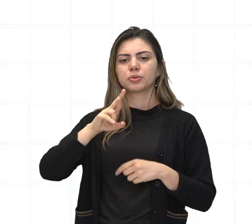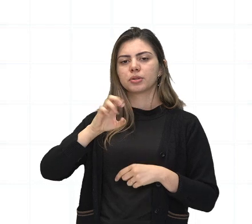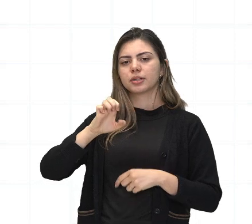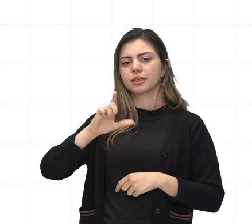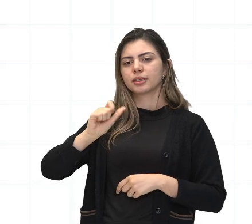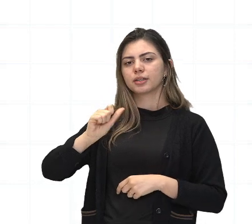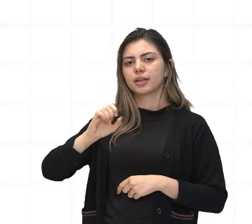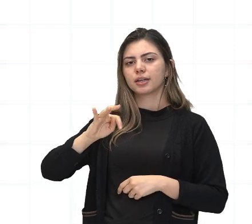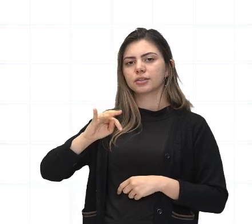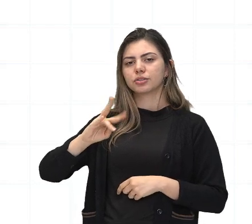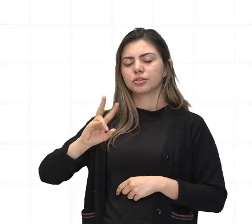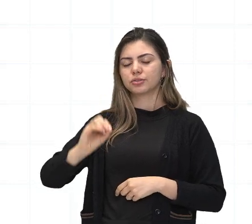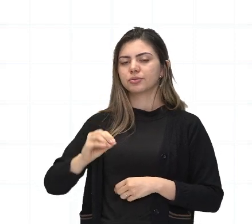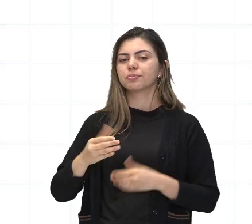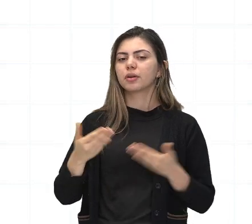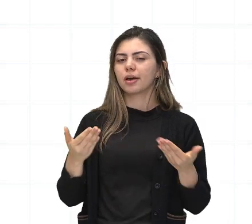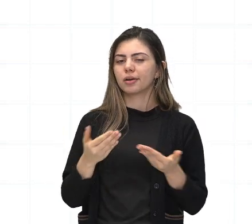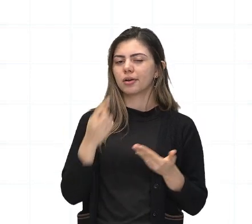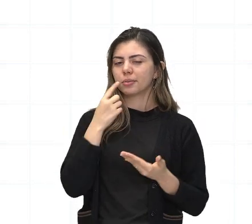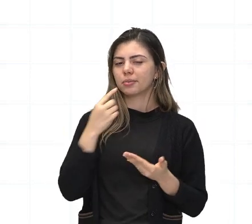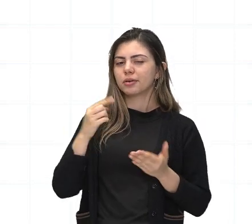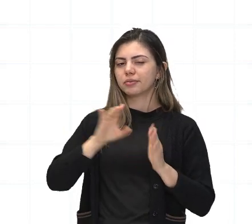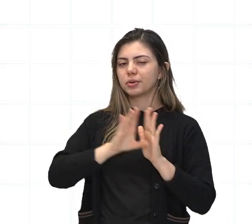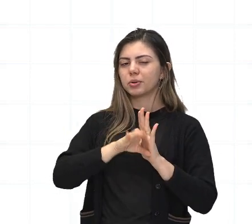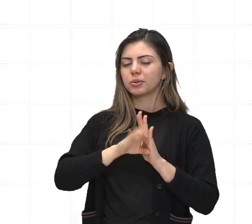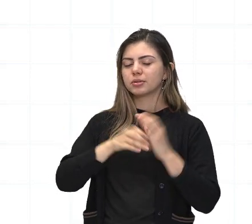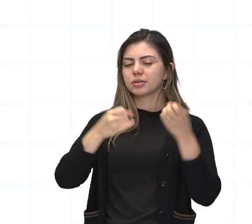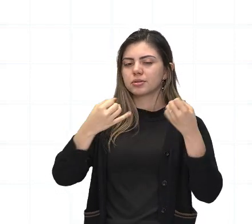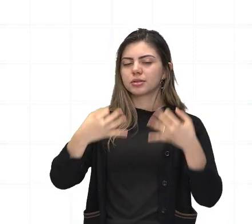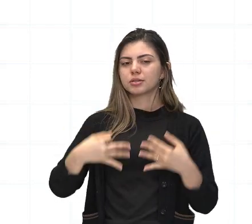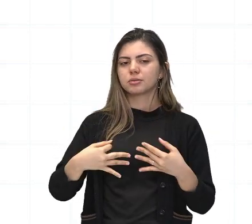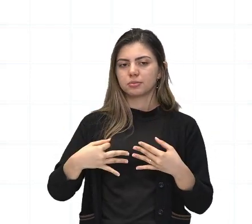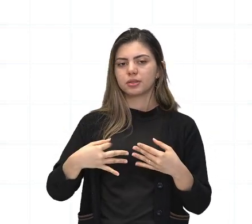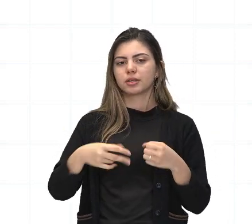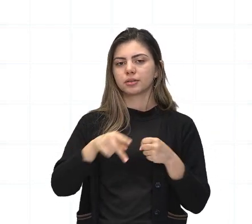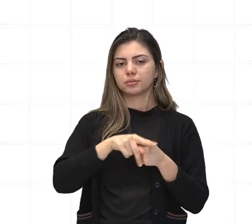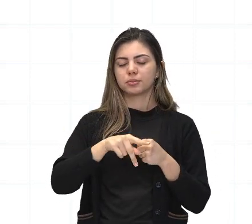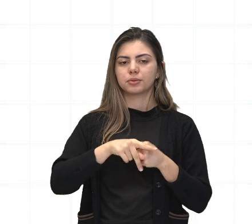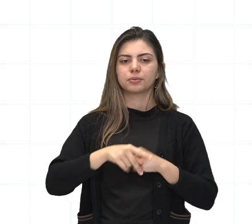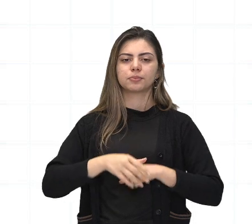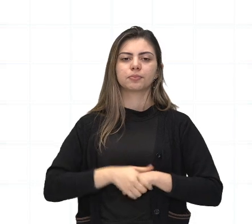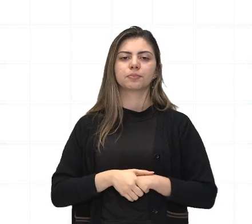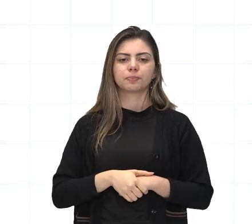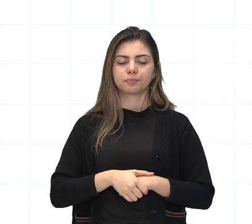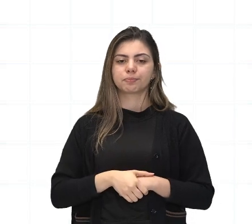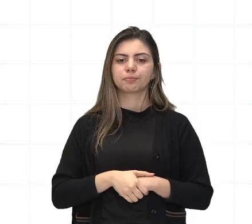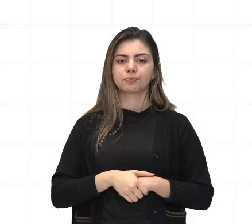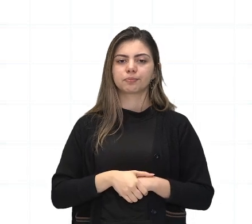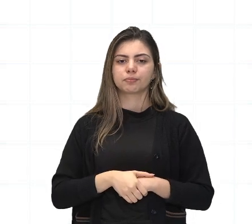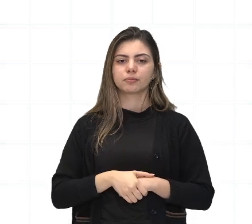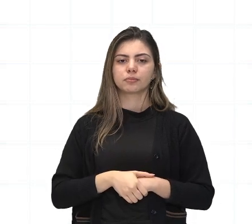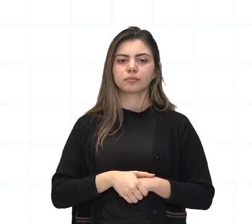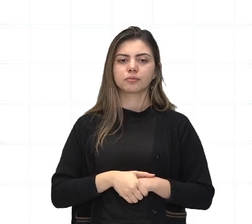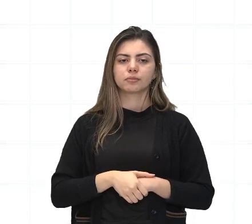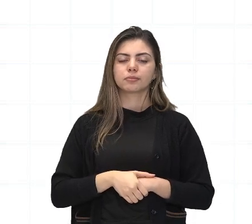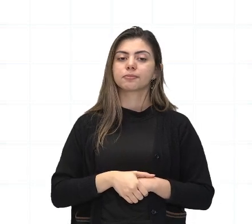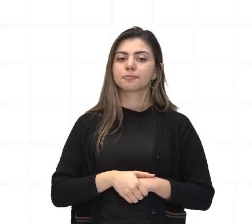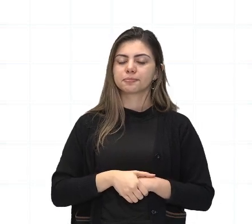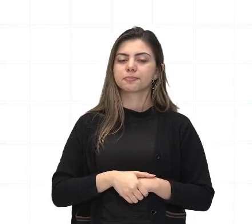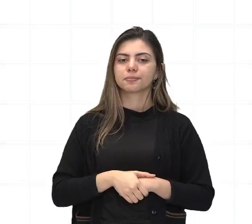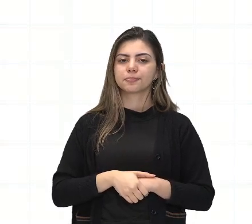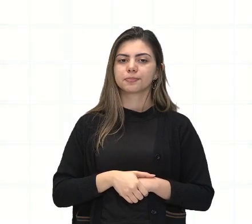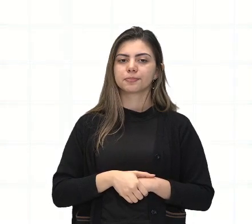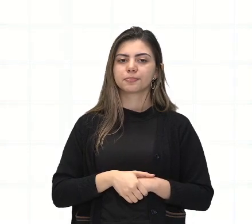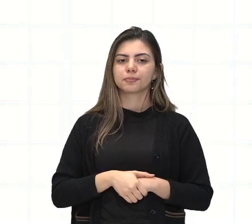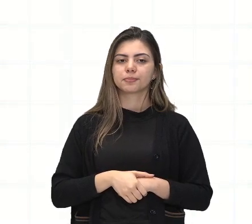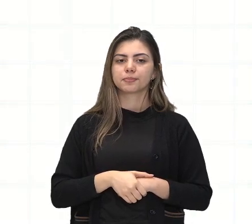lá acompanhar o conceito de pronome. Olha lá, temos aqui o